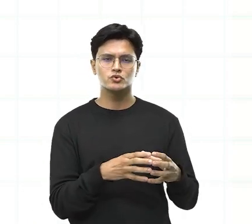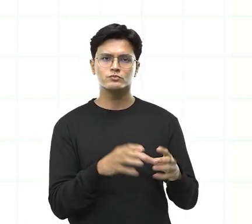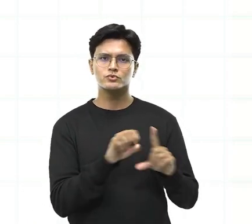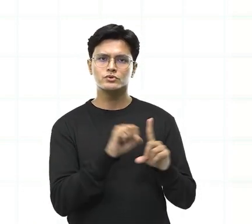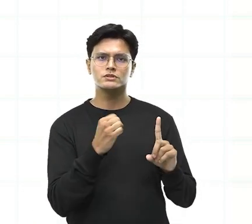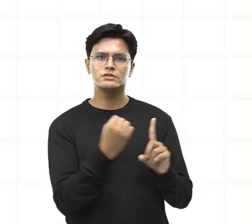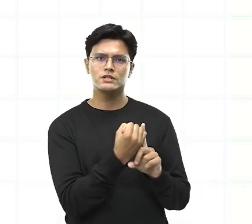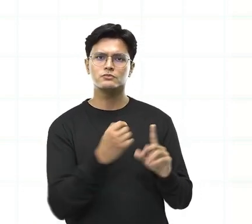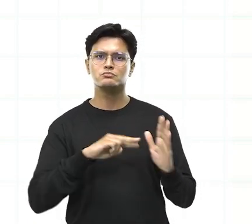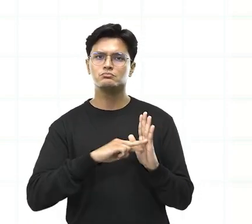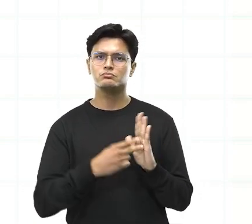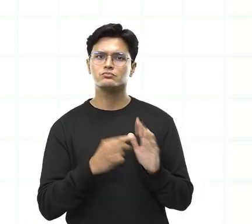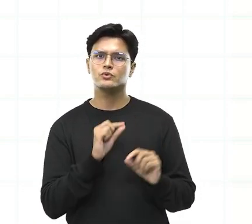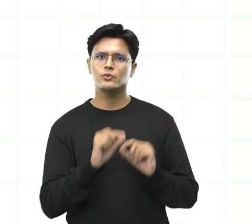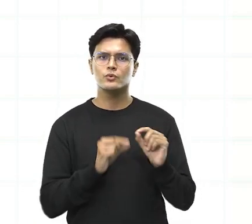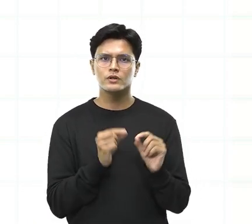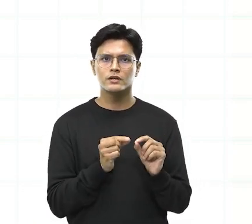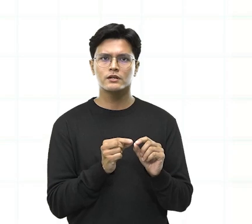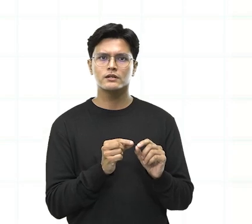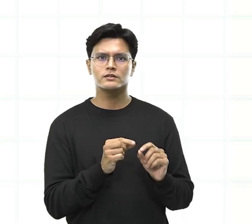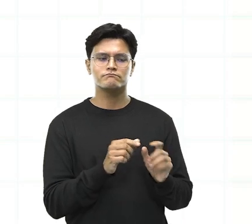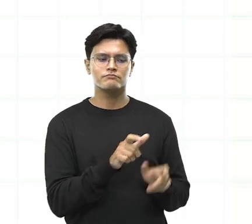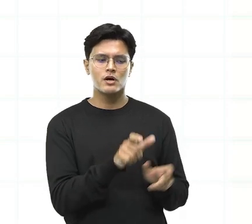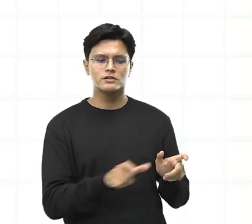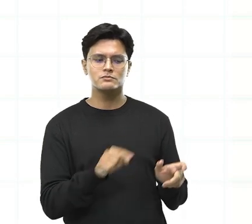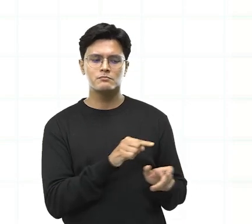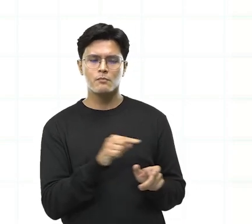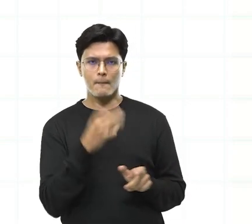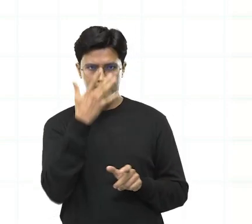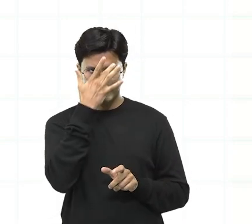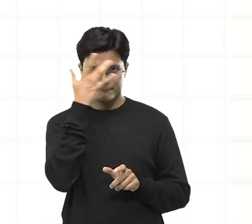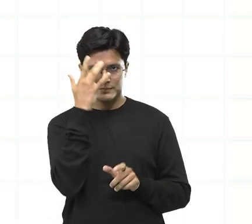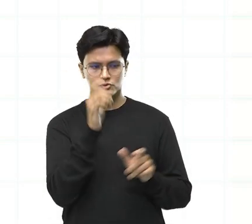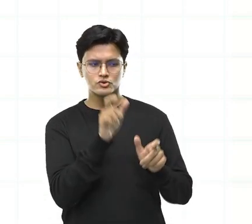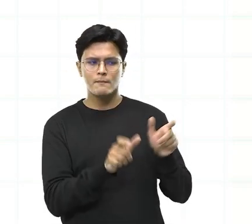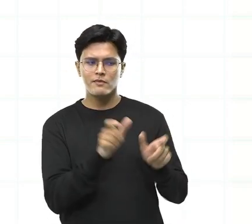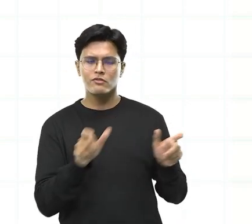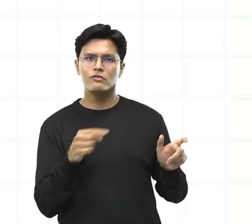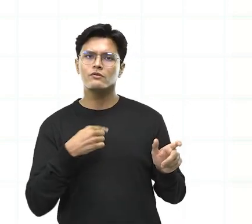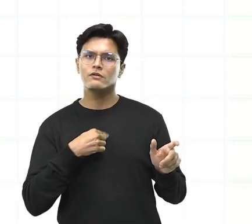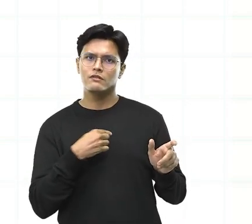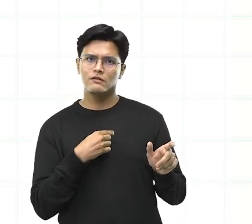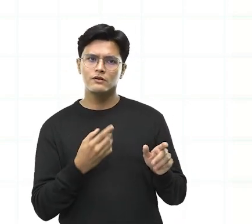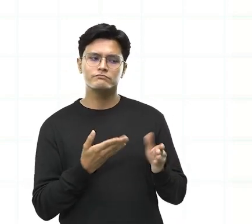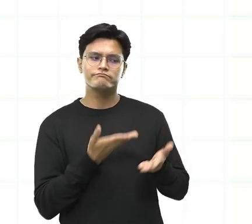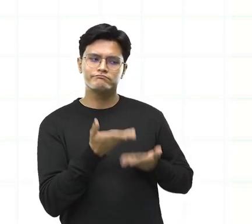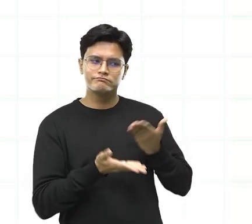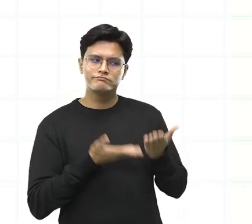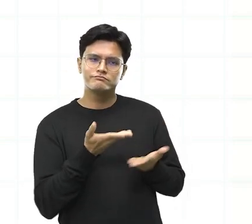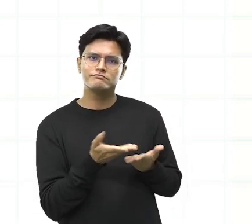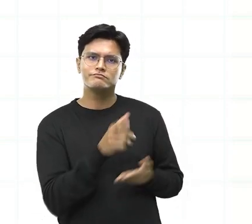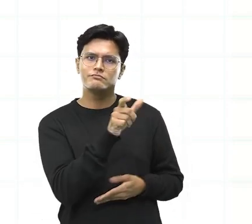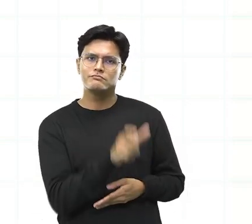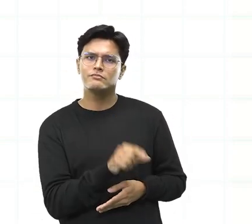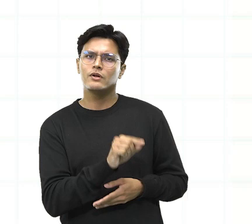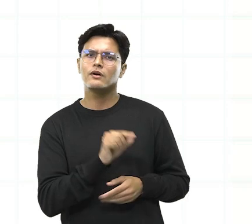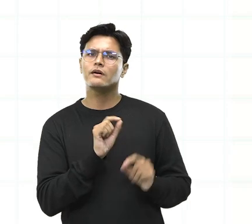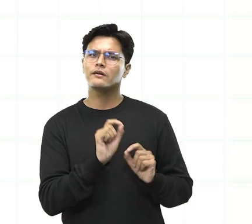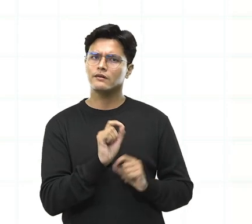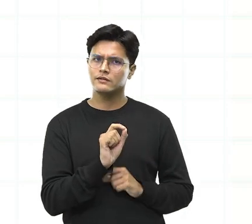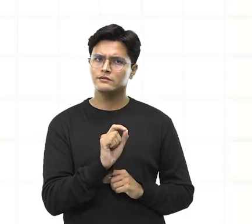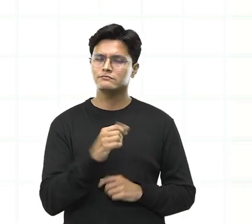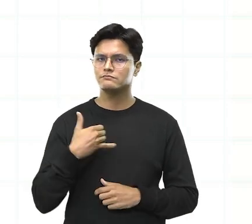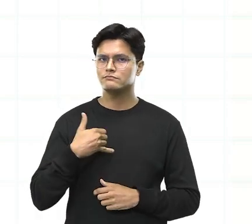quem essas pessoas, quem serão essas pessoas que vão ser atendidas, né, por esses dentistas. Serão crianças,